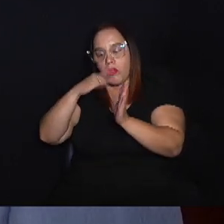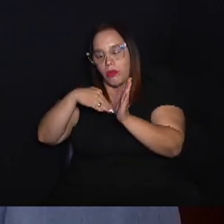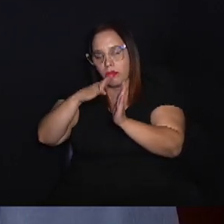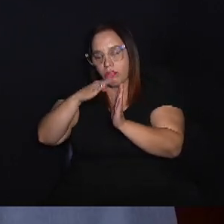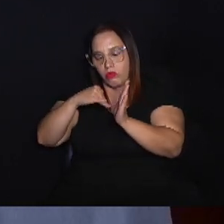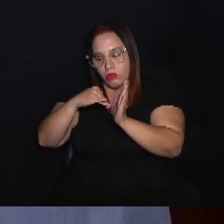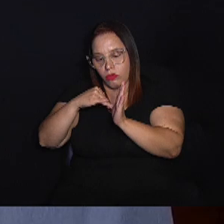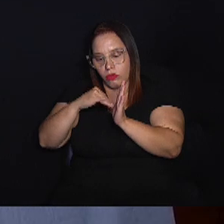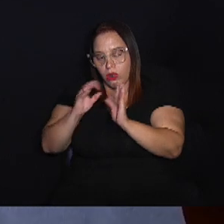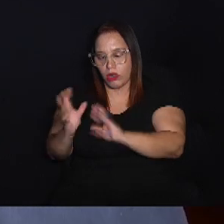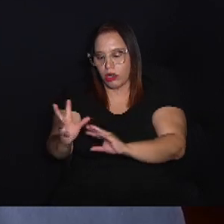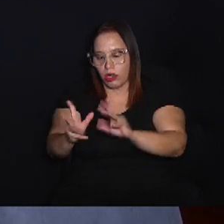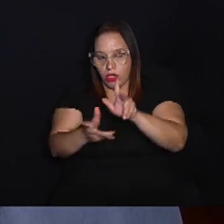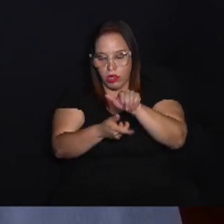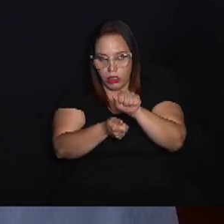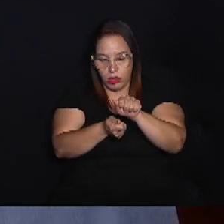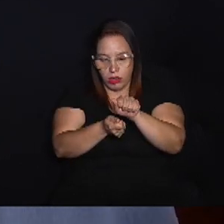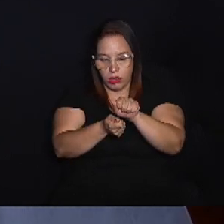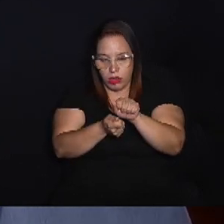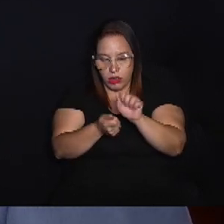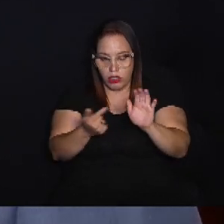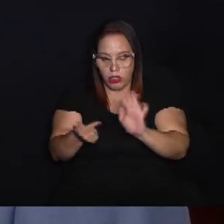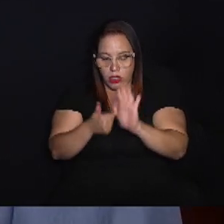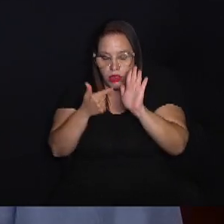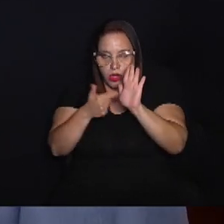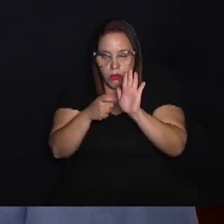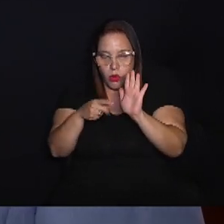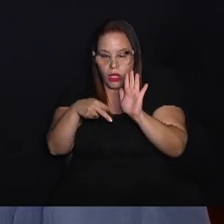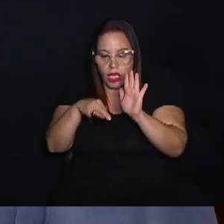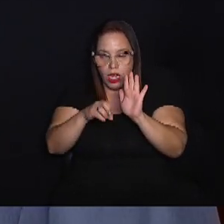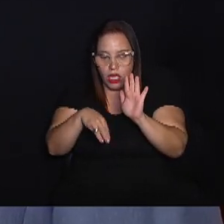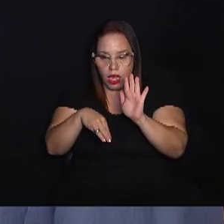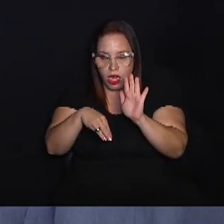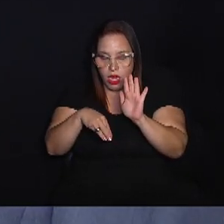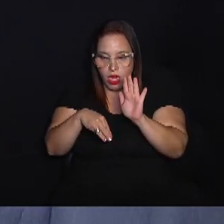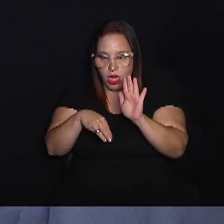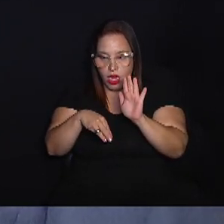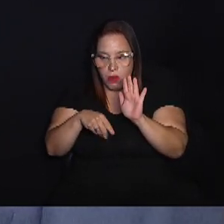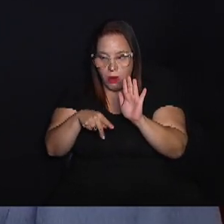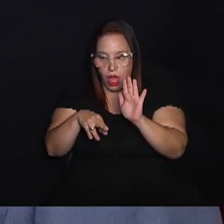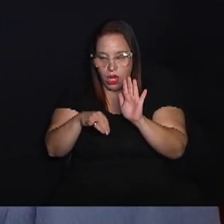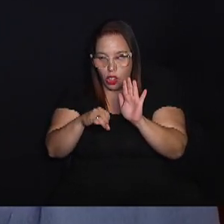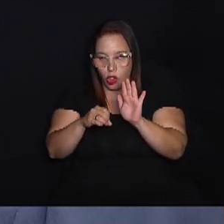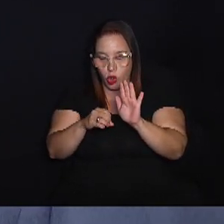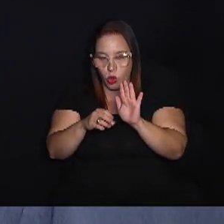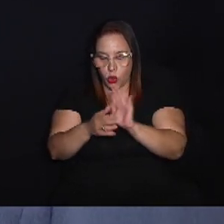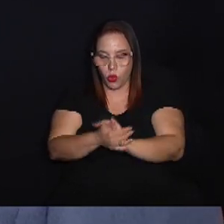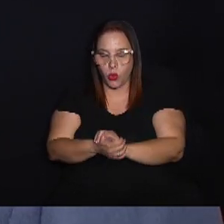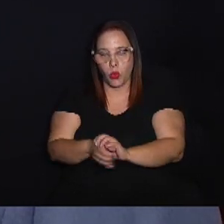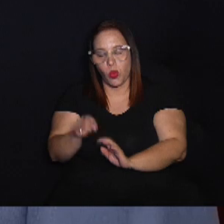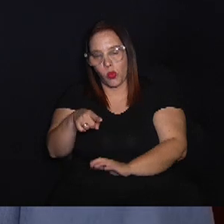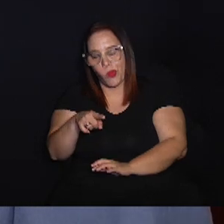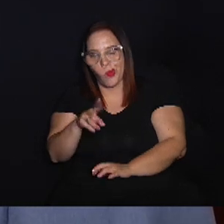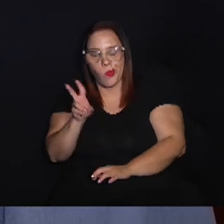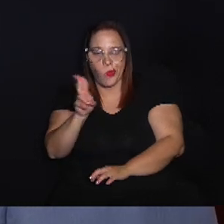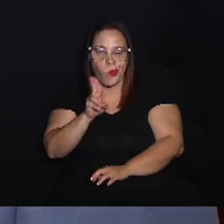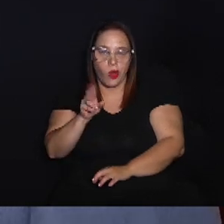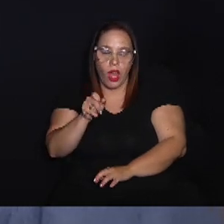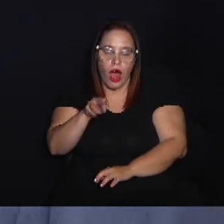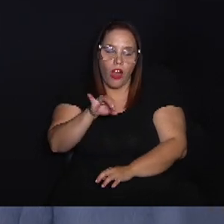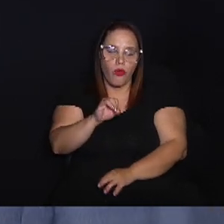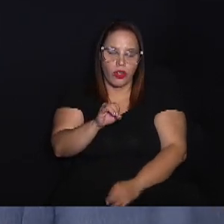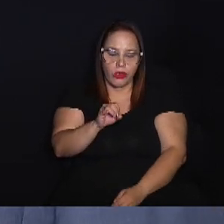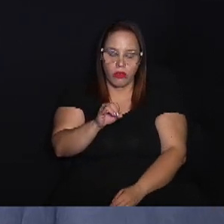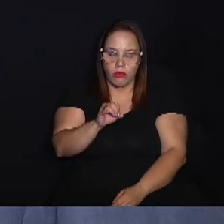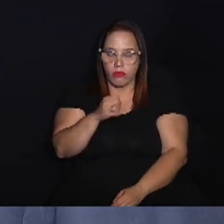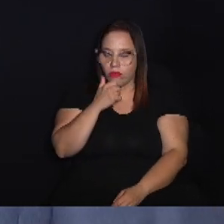nível internacional, com quadros no Palácio de Buckingham, para ter uma ideia, tá? E temos aqui, como tivemos grandes nomes, como Álvaro de